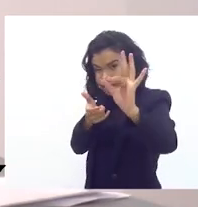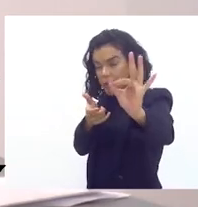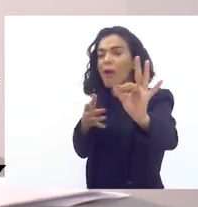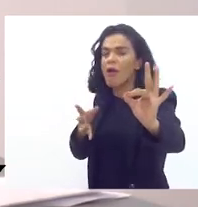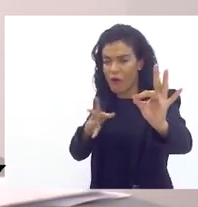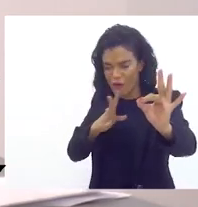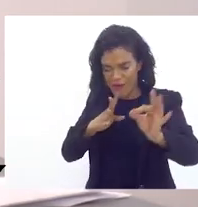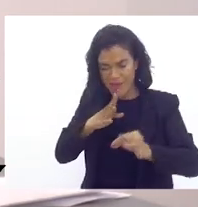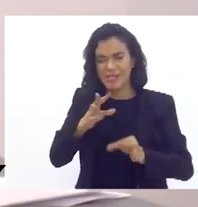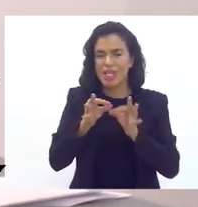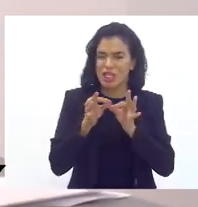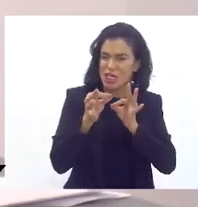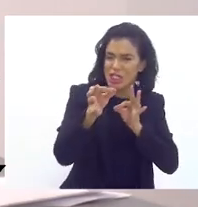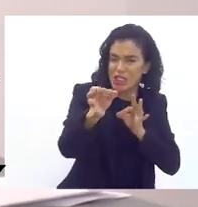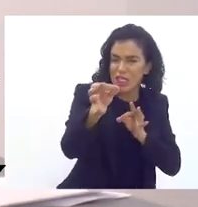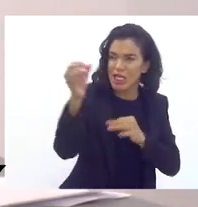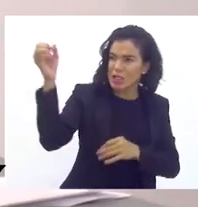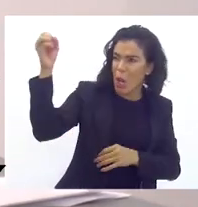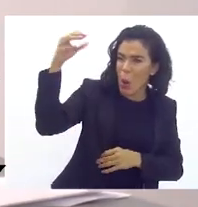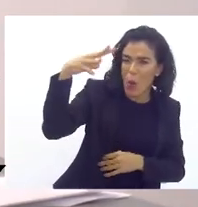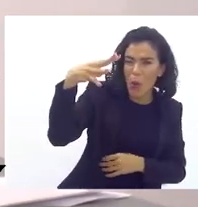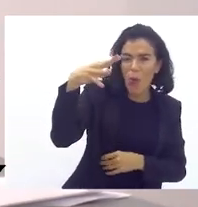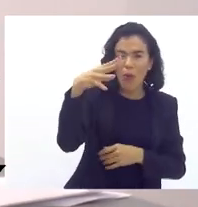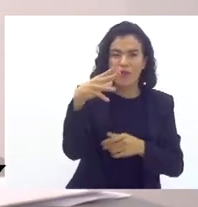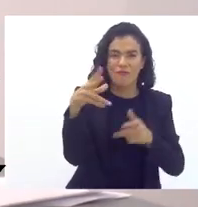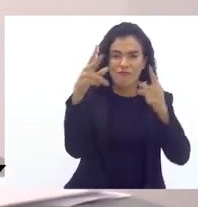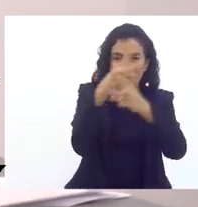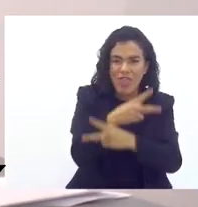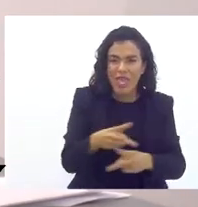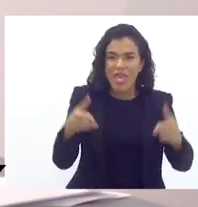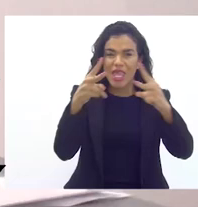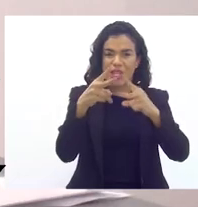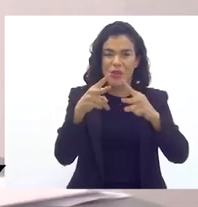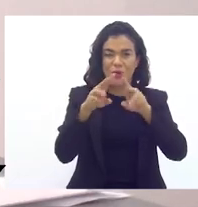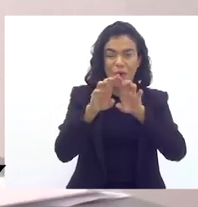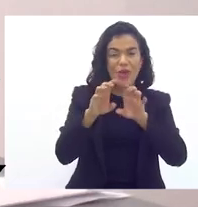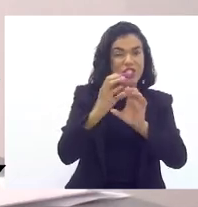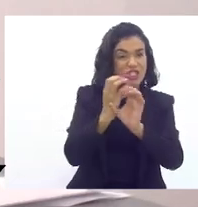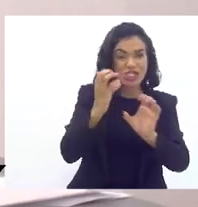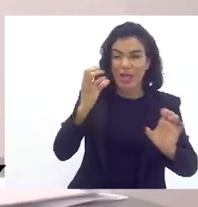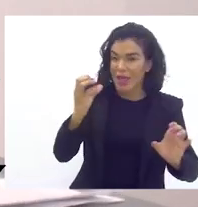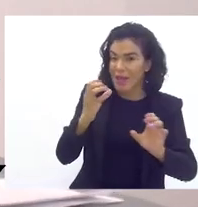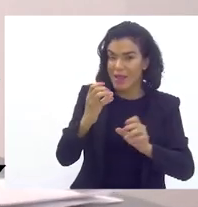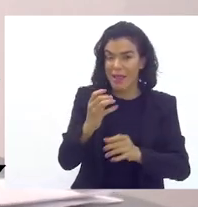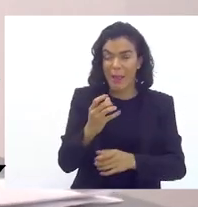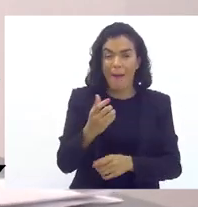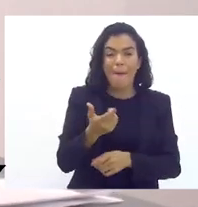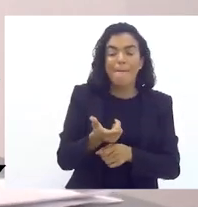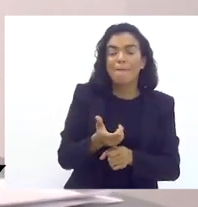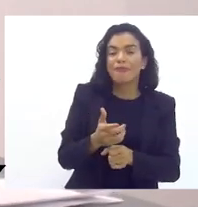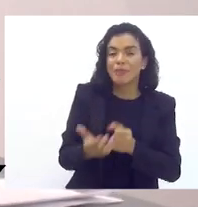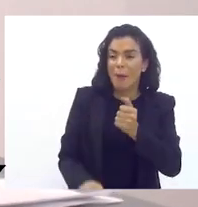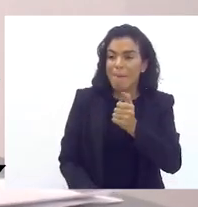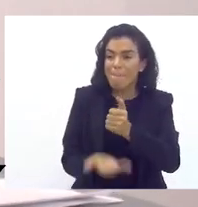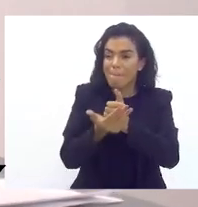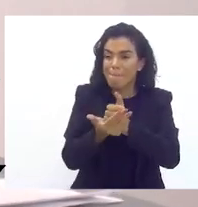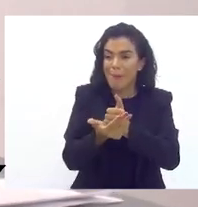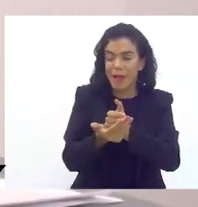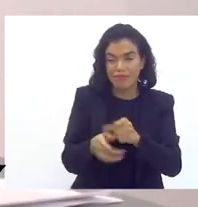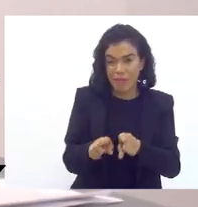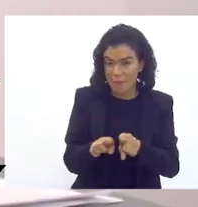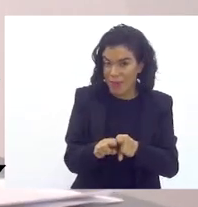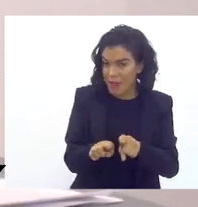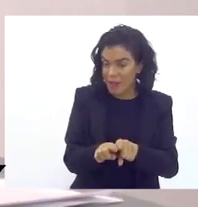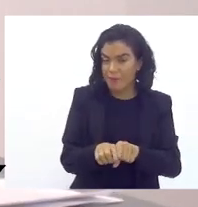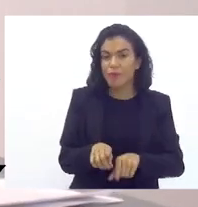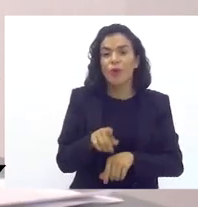conhecer distância luminosidade vento engenharia balística ele tem que conhecer tudo isso então o